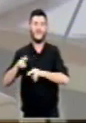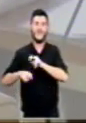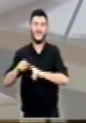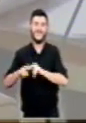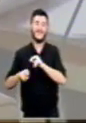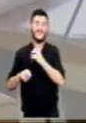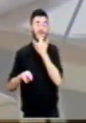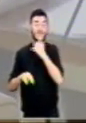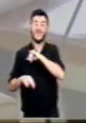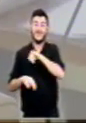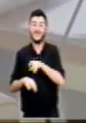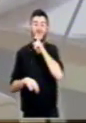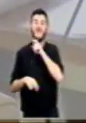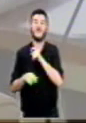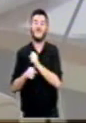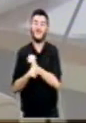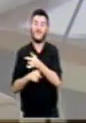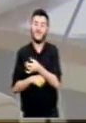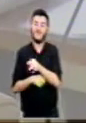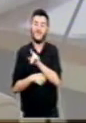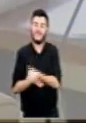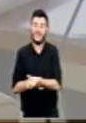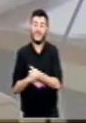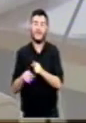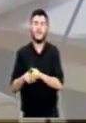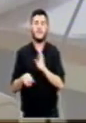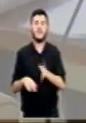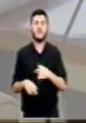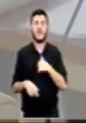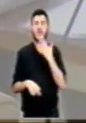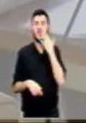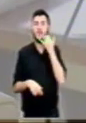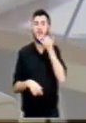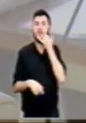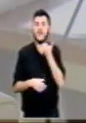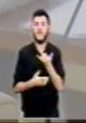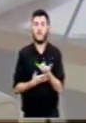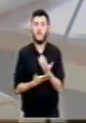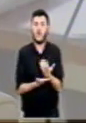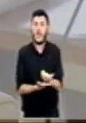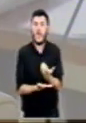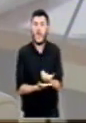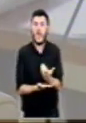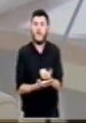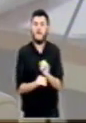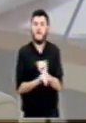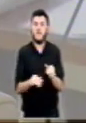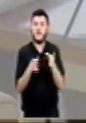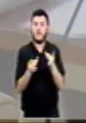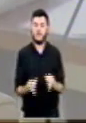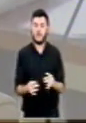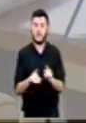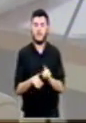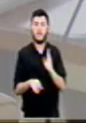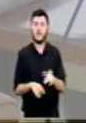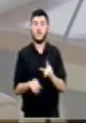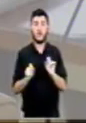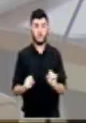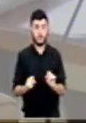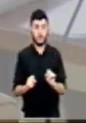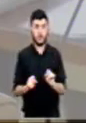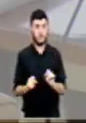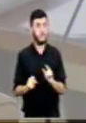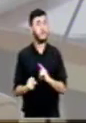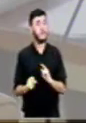interceptação telefônica, decisão que foi depois reconsiderada, ponderou, e faço a citação do que